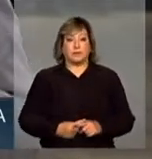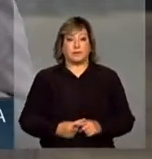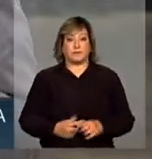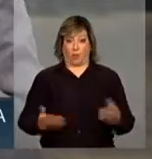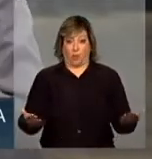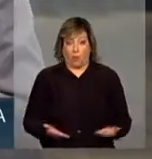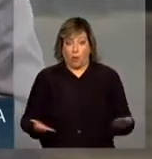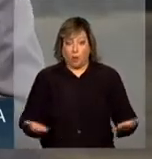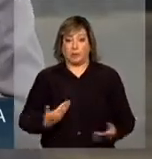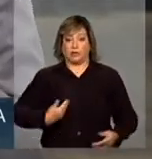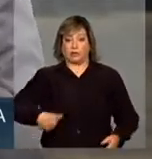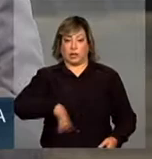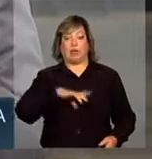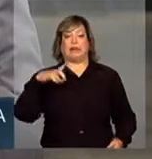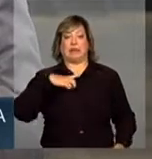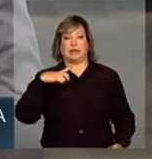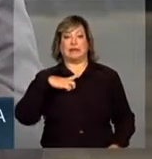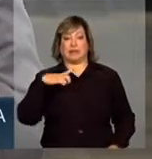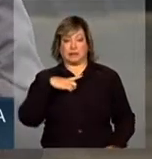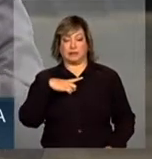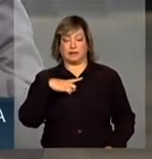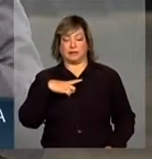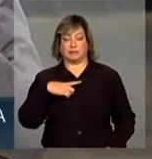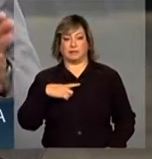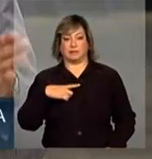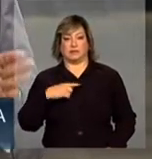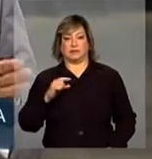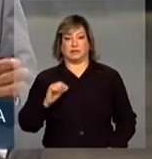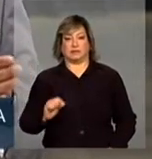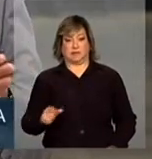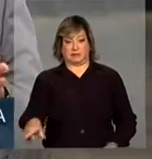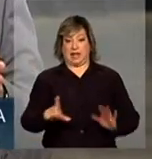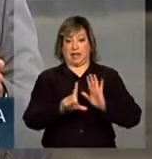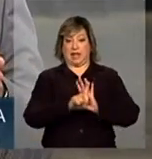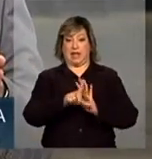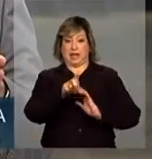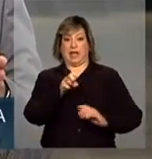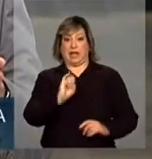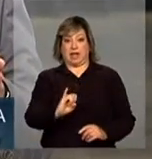hoje nós temos a lei determina